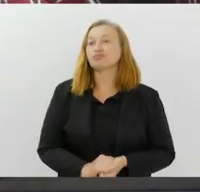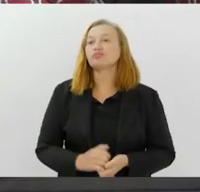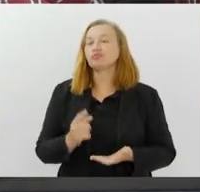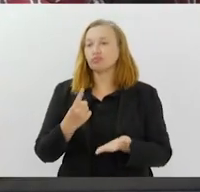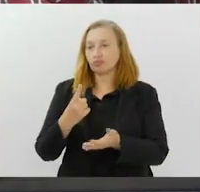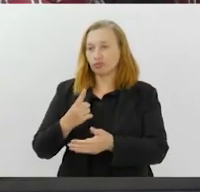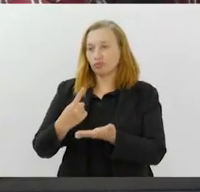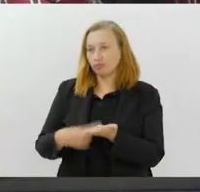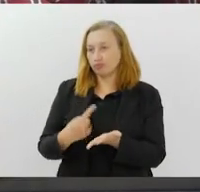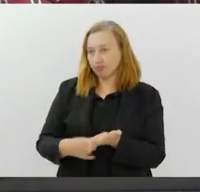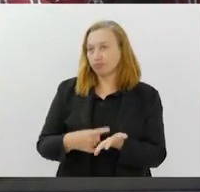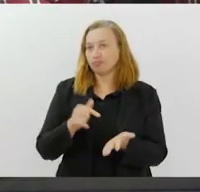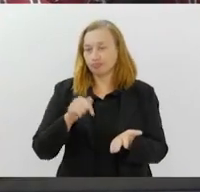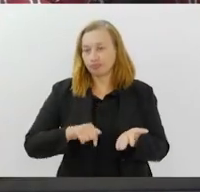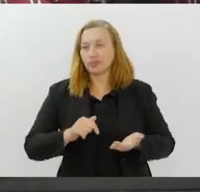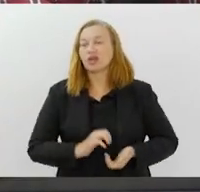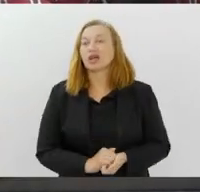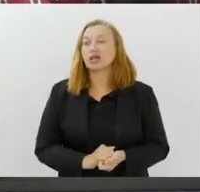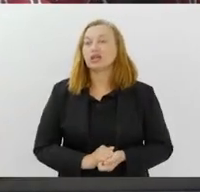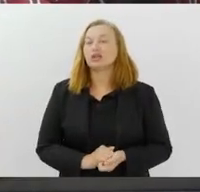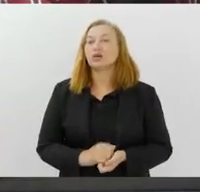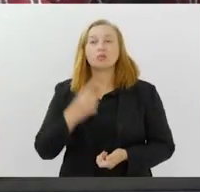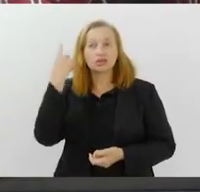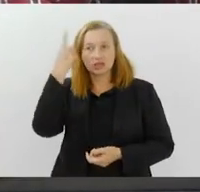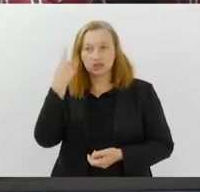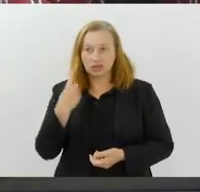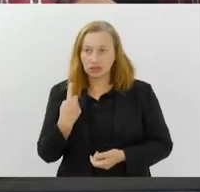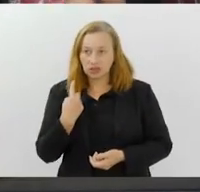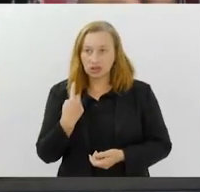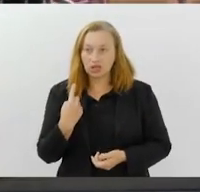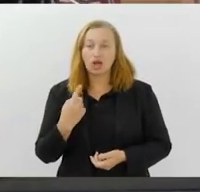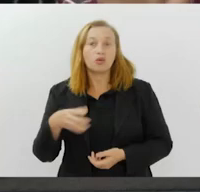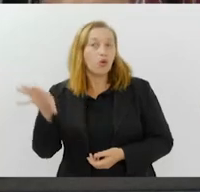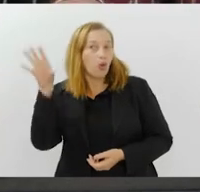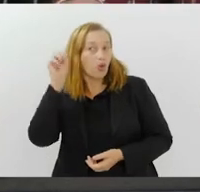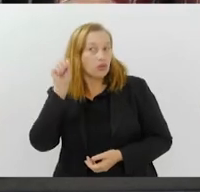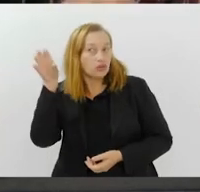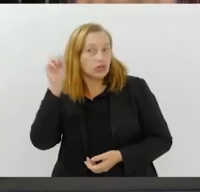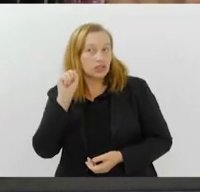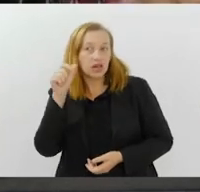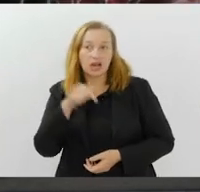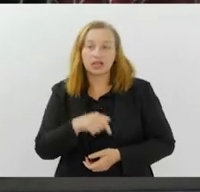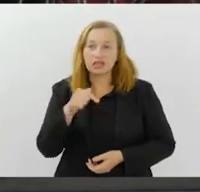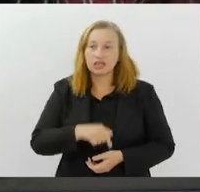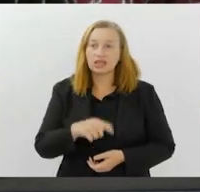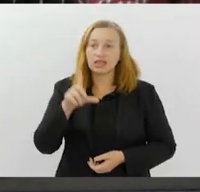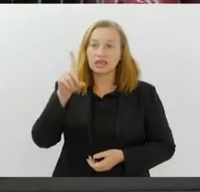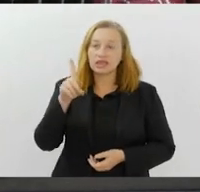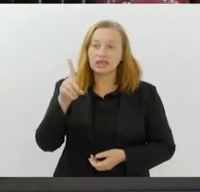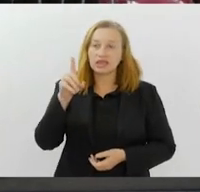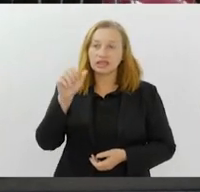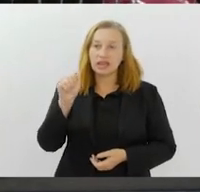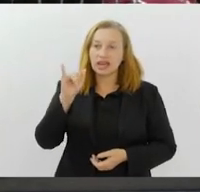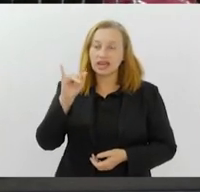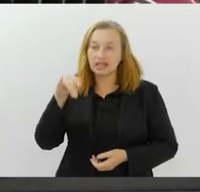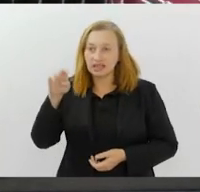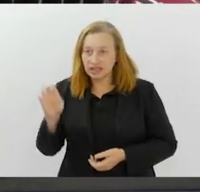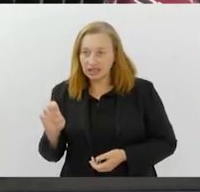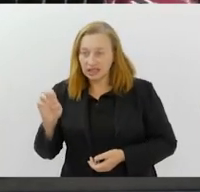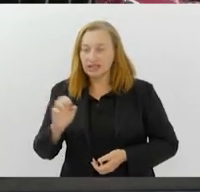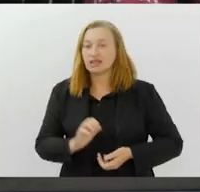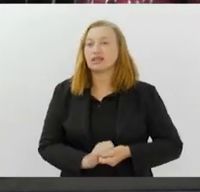aqui eh com a Dani Monteiro Vamos ouvir aqui a daane de soua